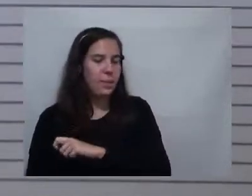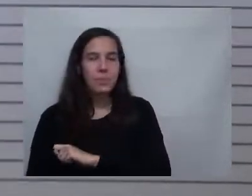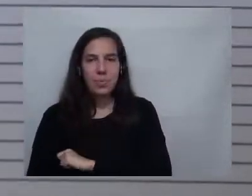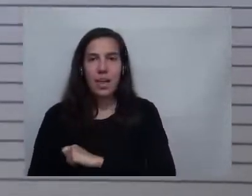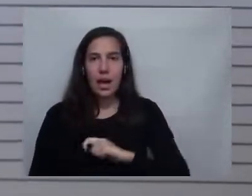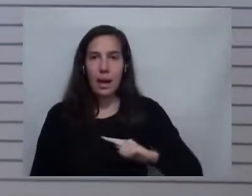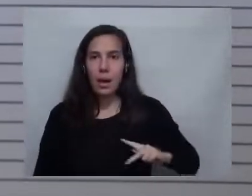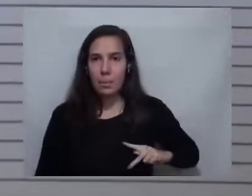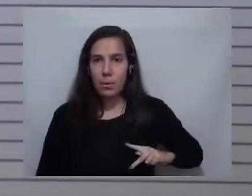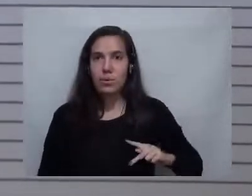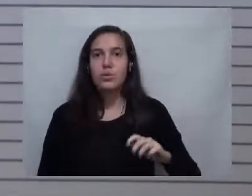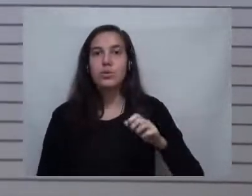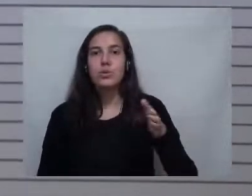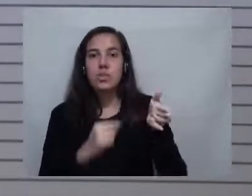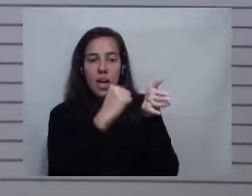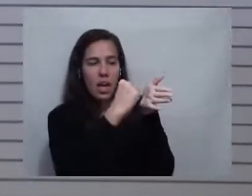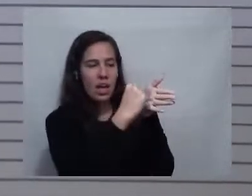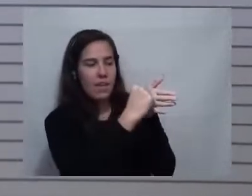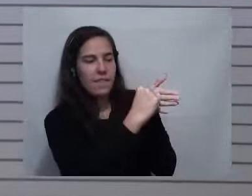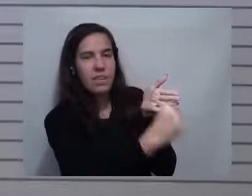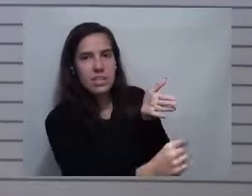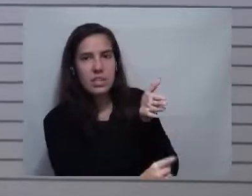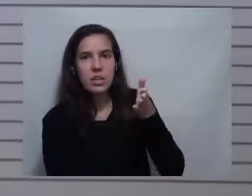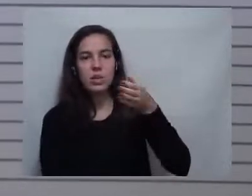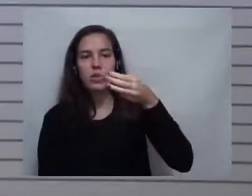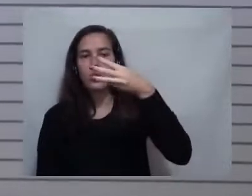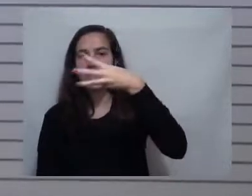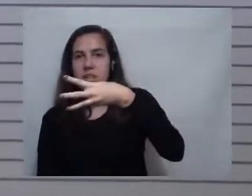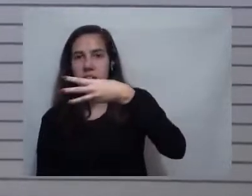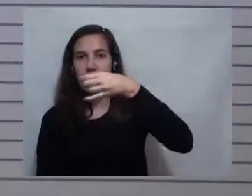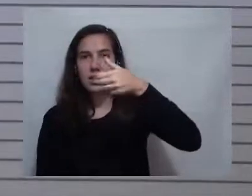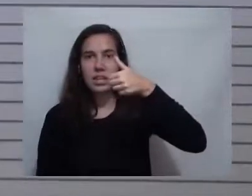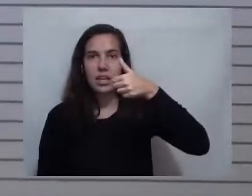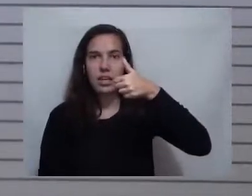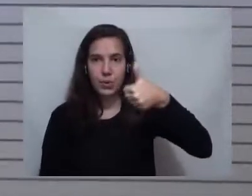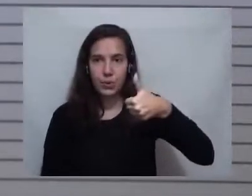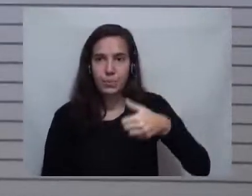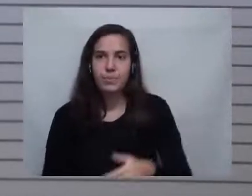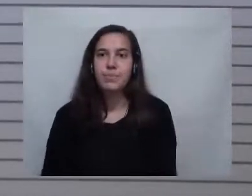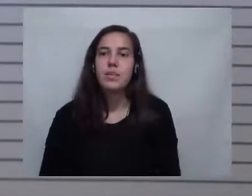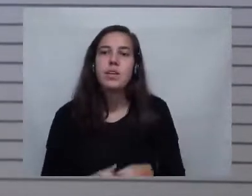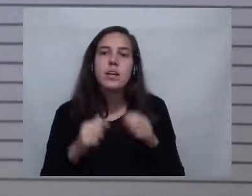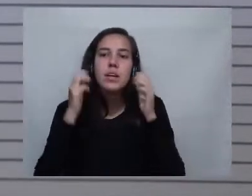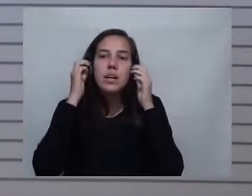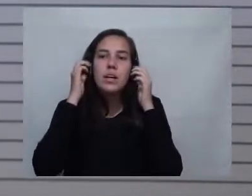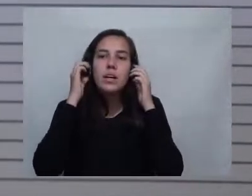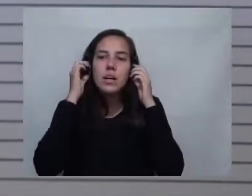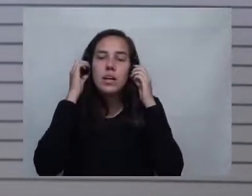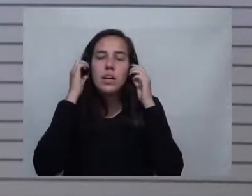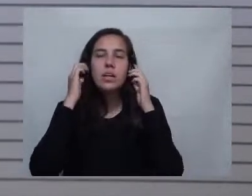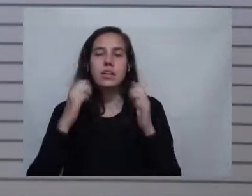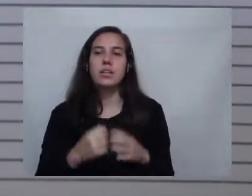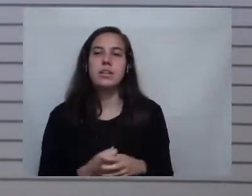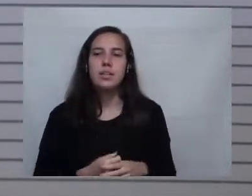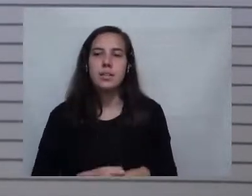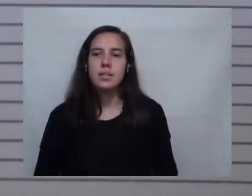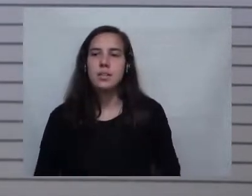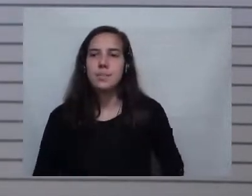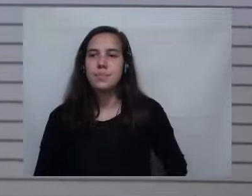e diz assim né para você que não tem histórico de atleta vitamina